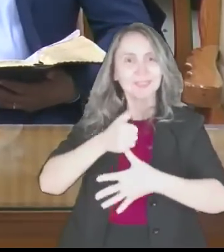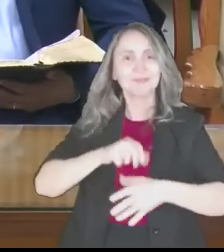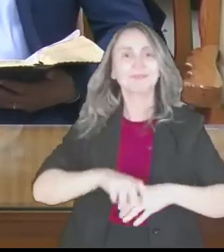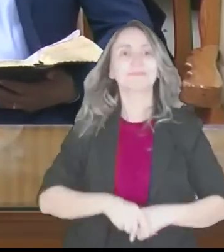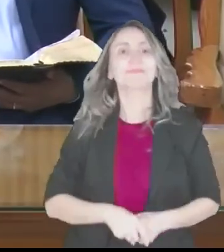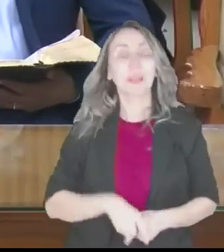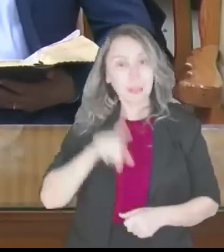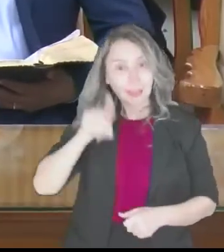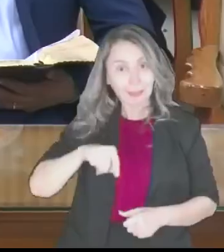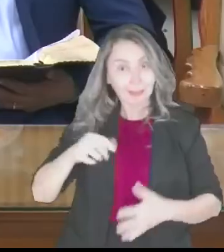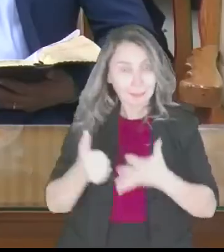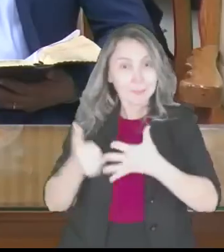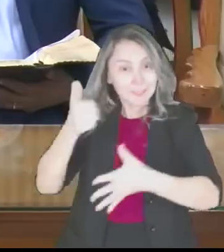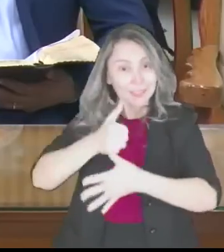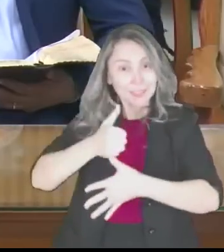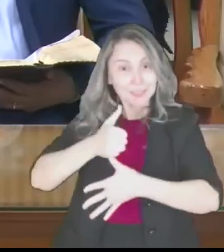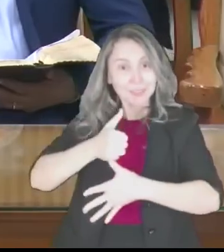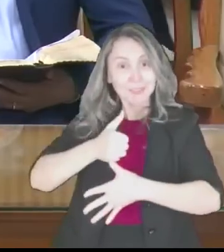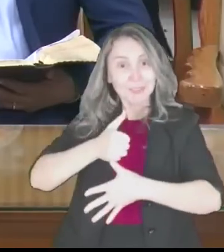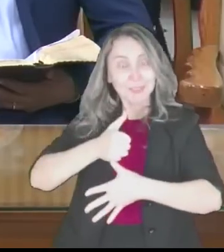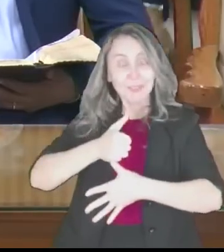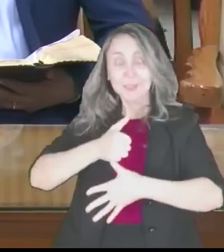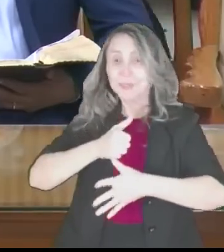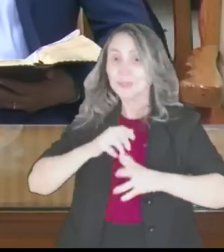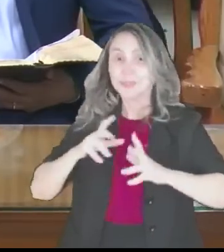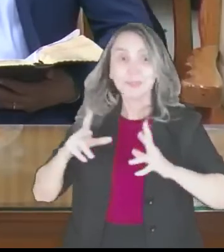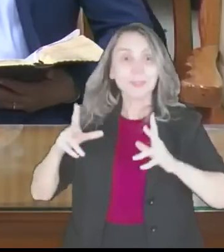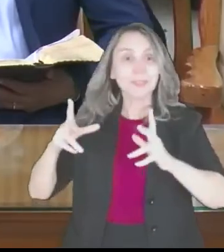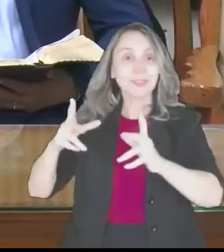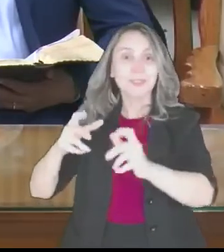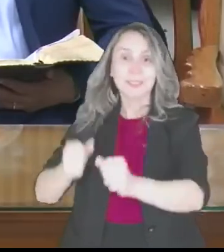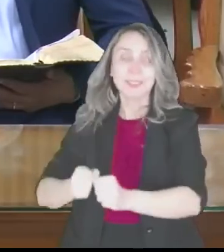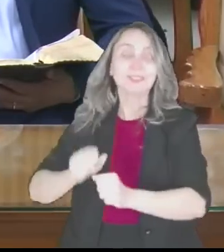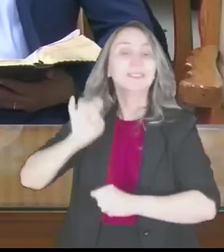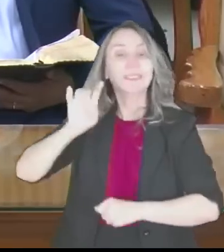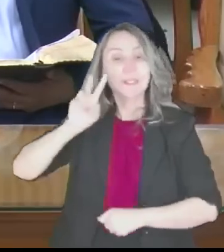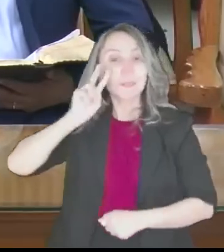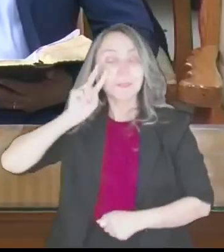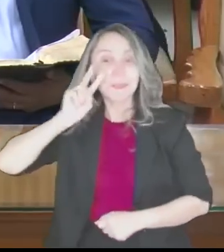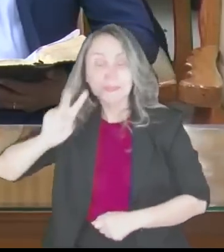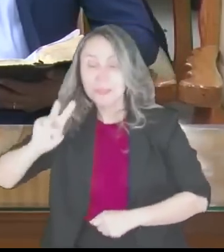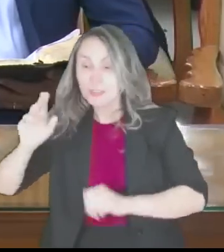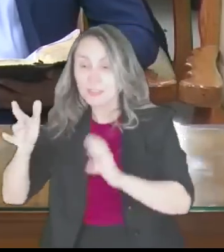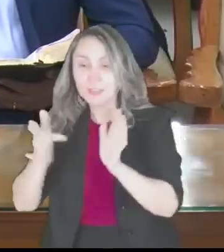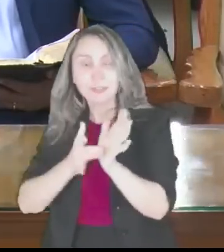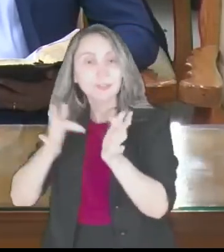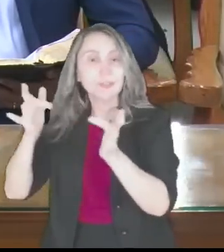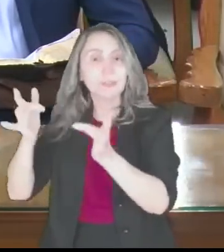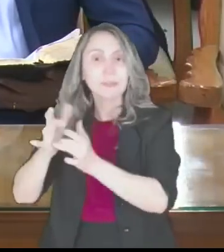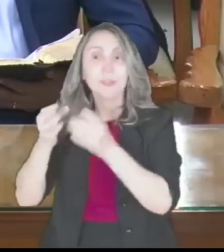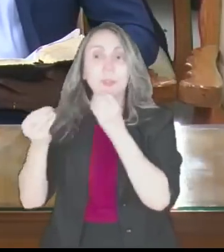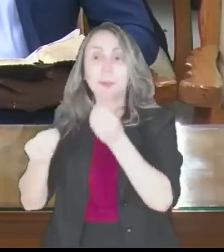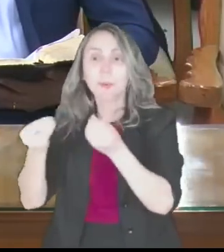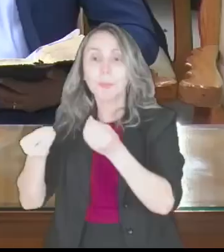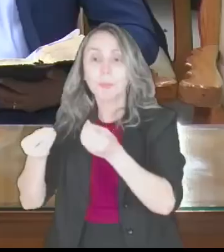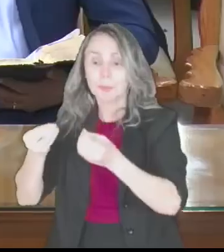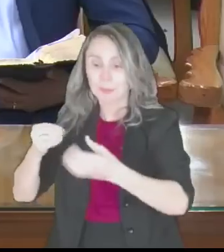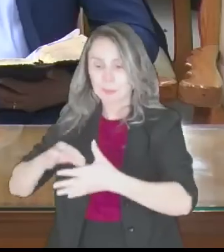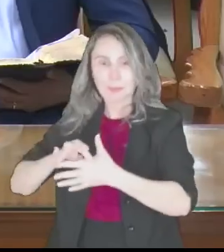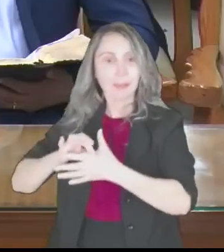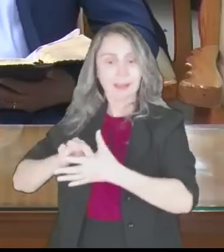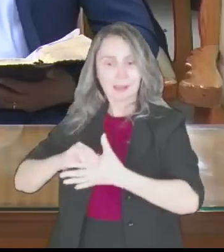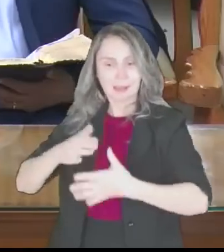É privilégio? Todo mundo só via Jesus como o quê? Os que estavam embaixo só viam Jesus como homem. Só